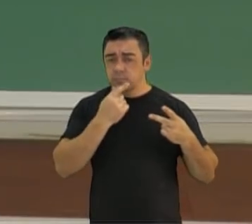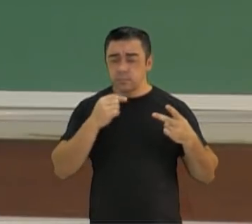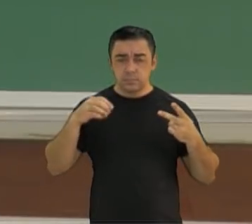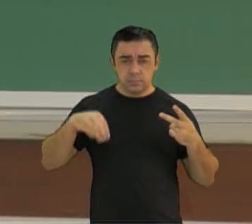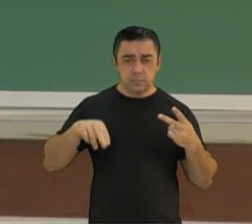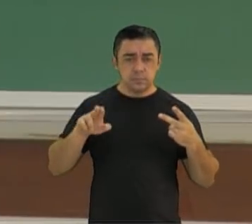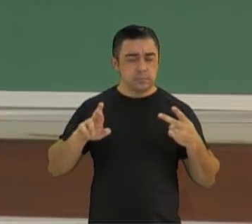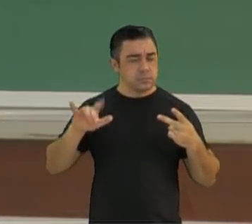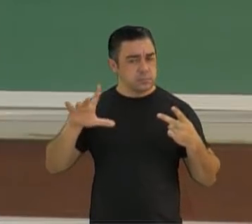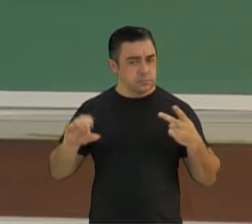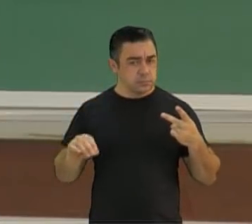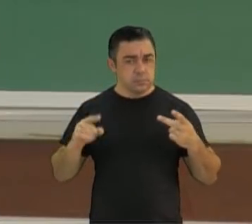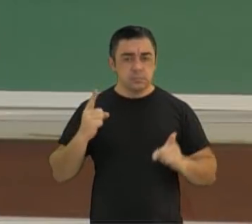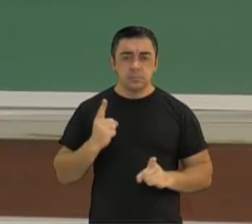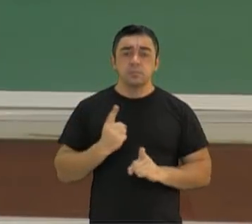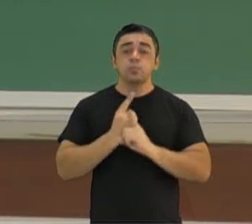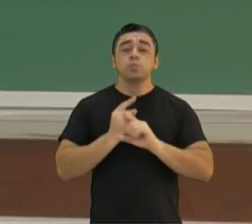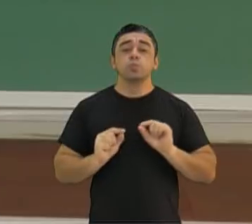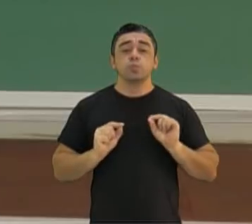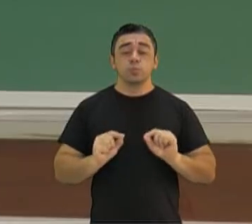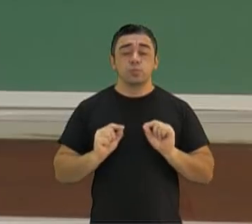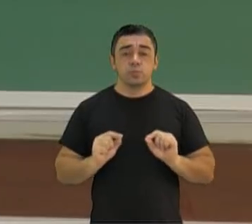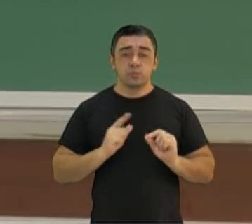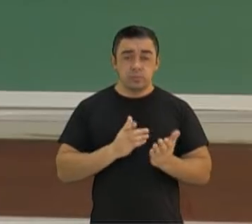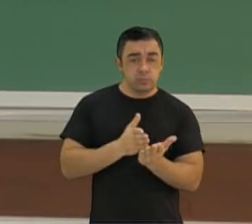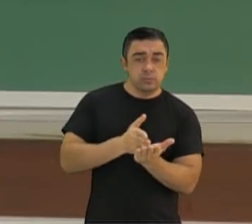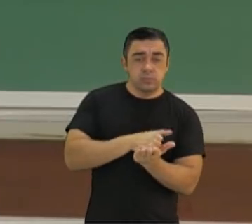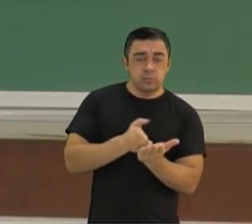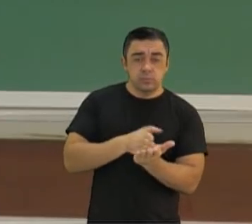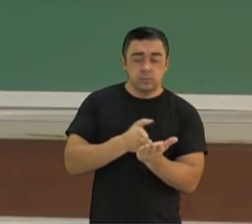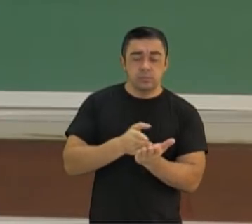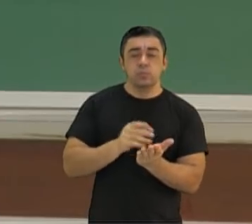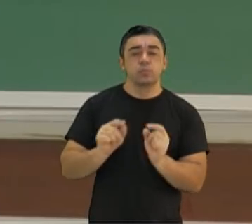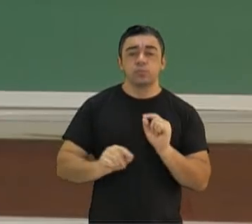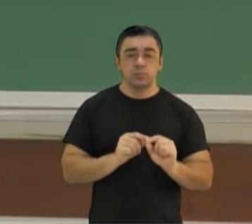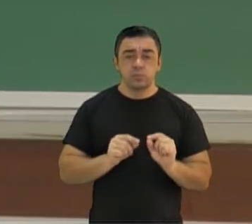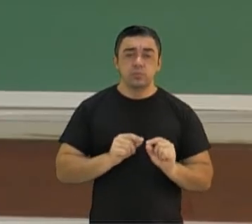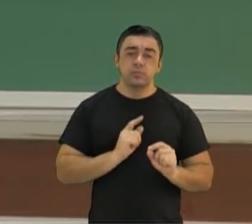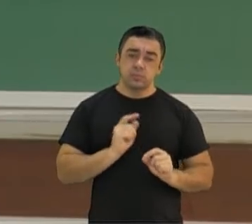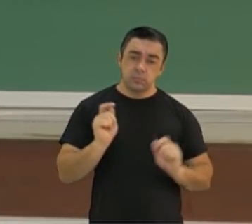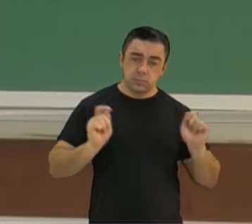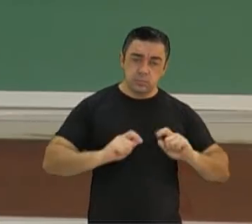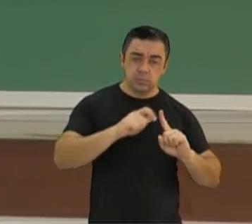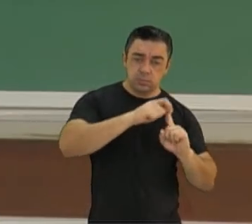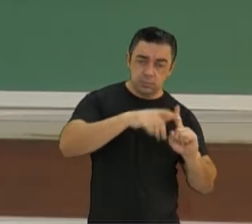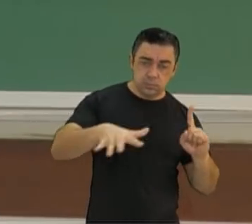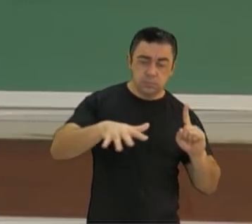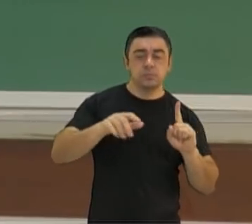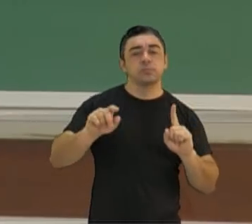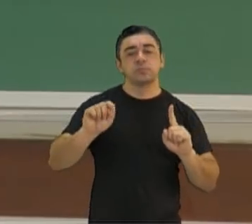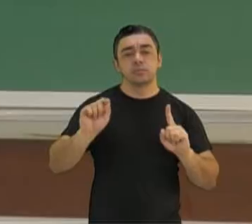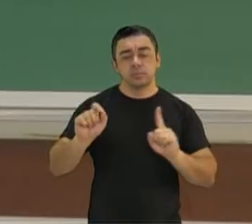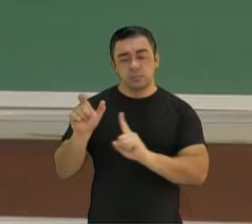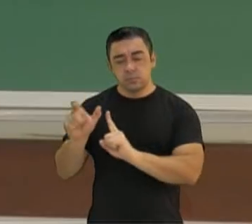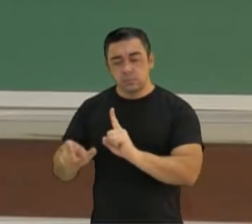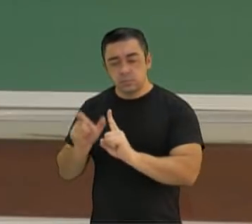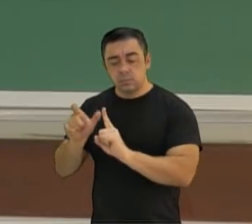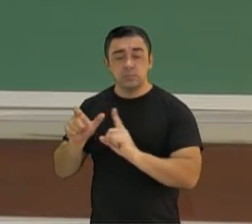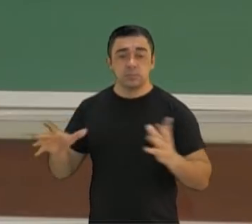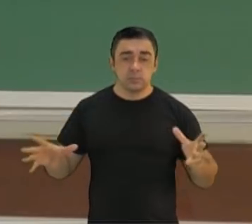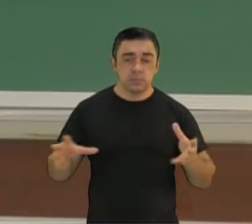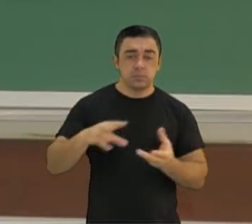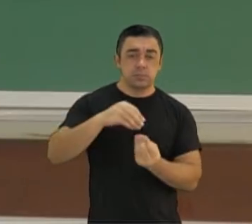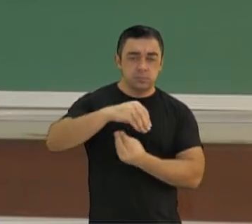Azuis, a gente encontra esse hibridismo das linguagens entre verbal e não verbal. Elas estão